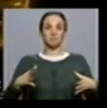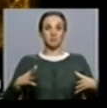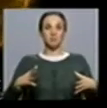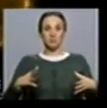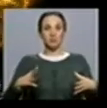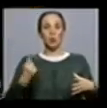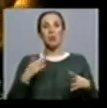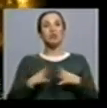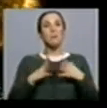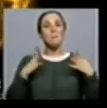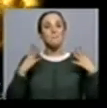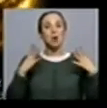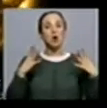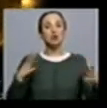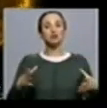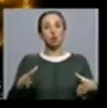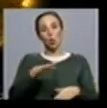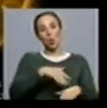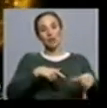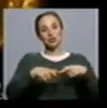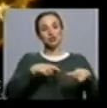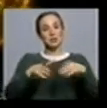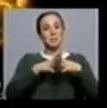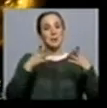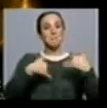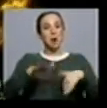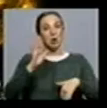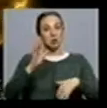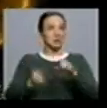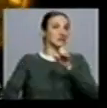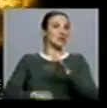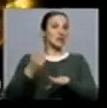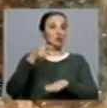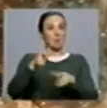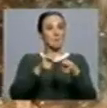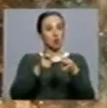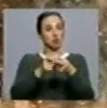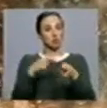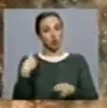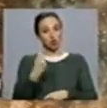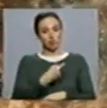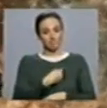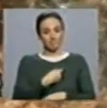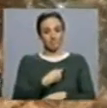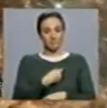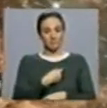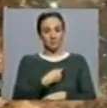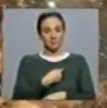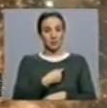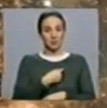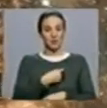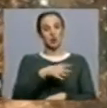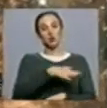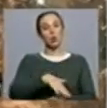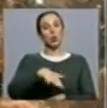das maiores maternidades de estrelas gigantes que nós conhecemos relativamente próximo de nós, e é na zona de 30 Dourados,